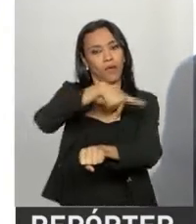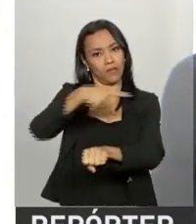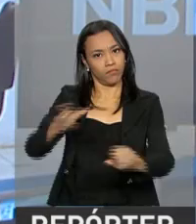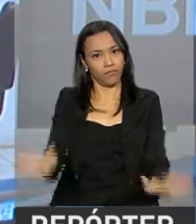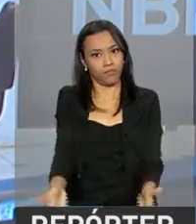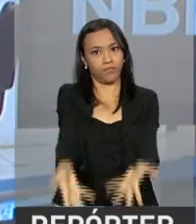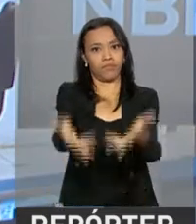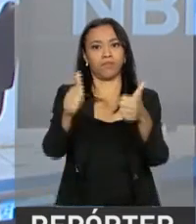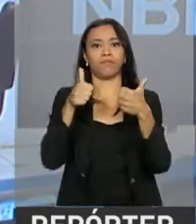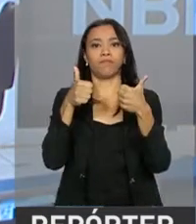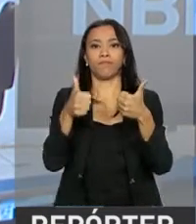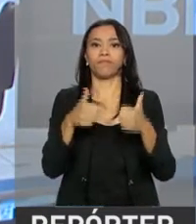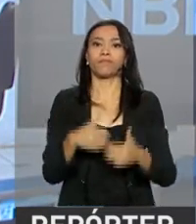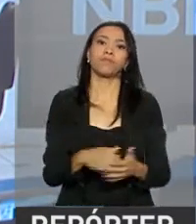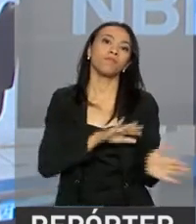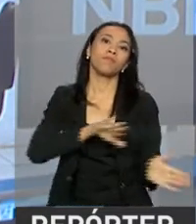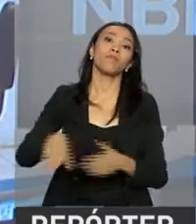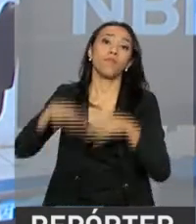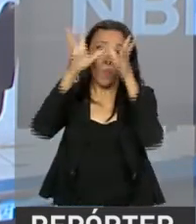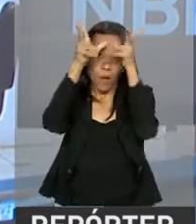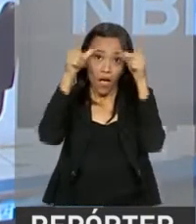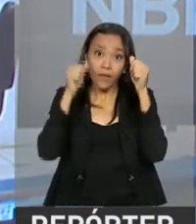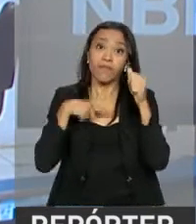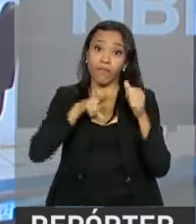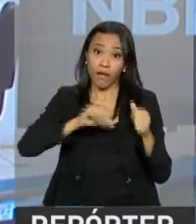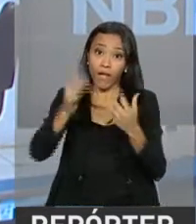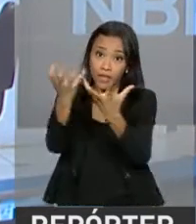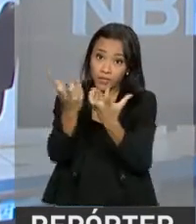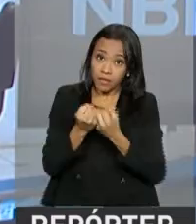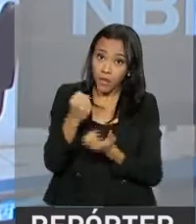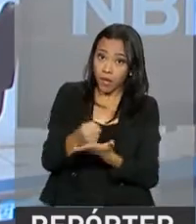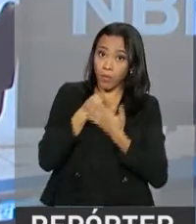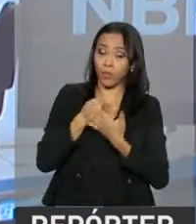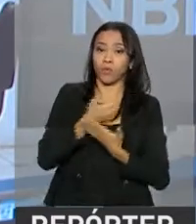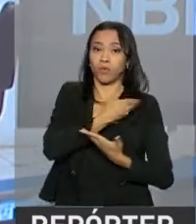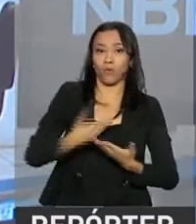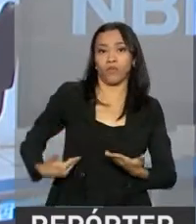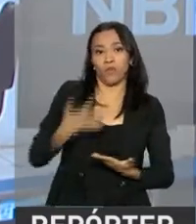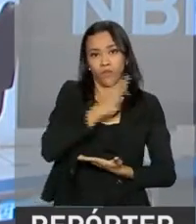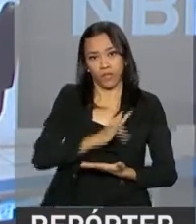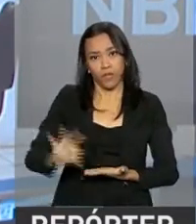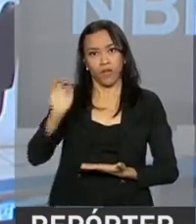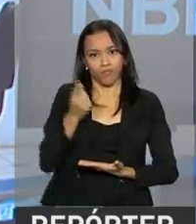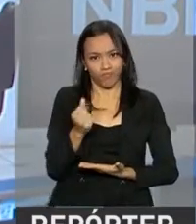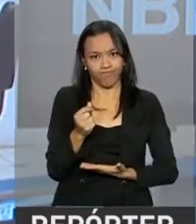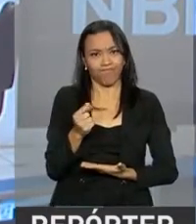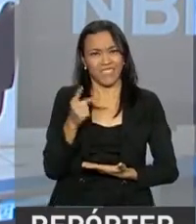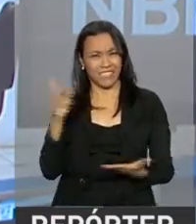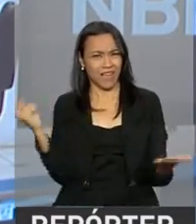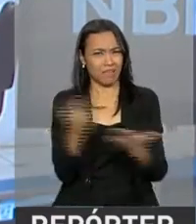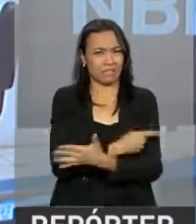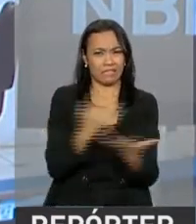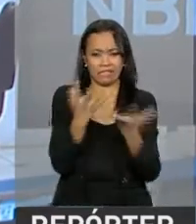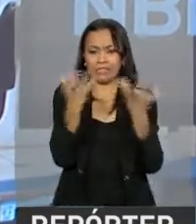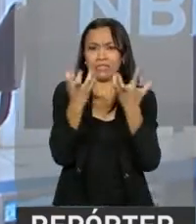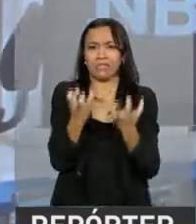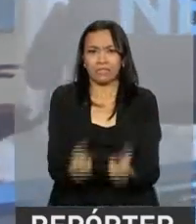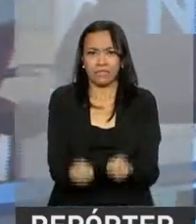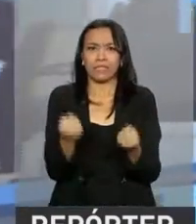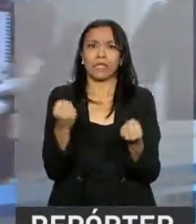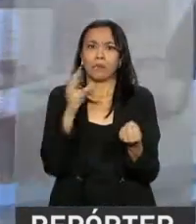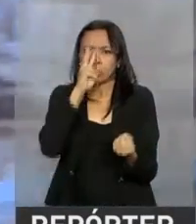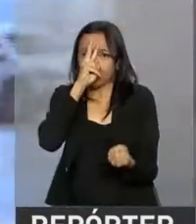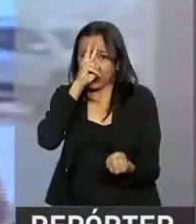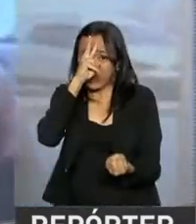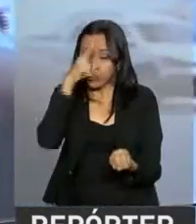progredir. O Acre vai receber ajuda financeira do governo federal para enfrentar a forte seca que atinge o estado. A